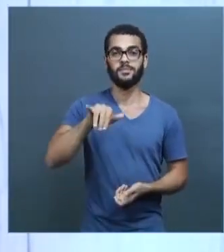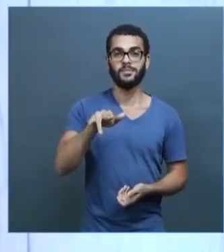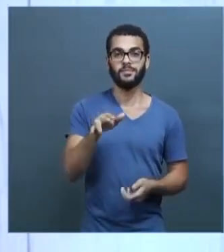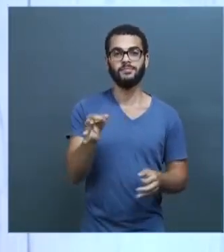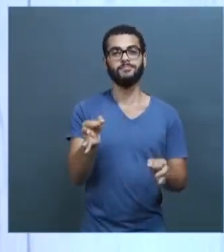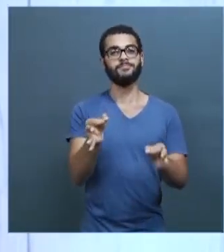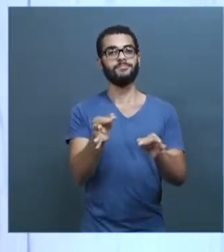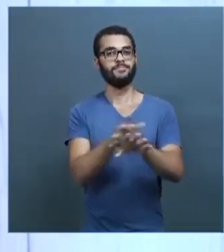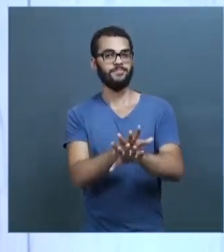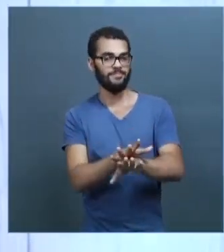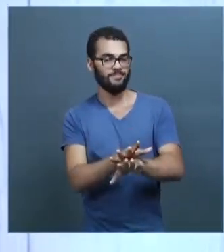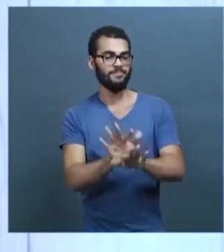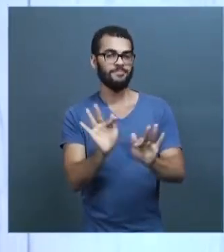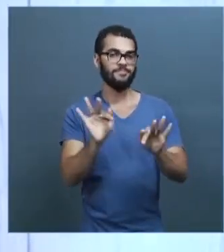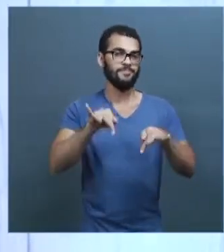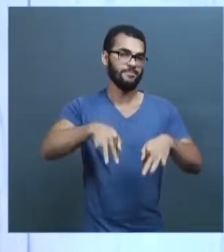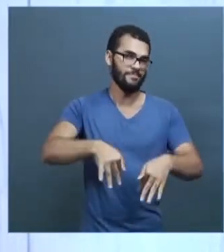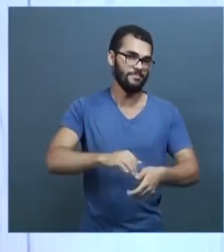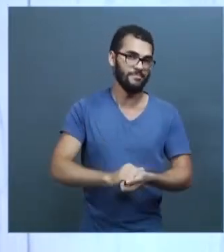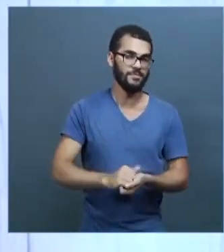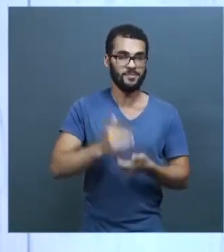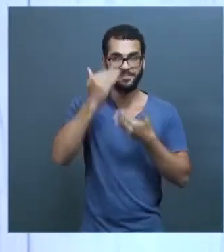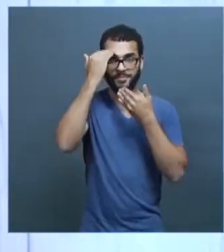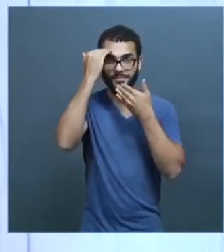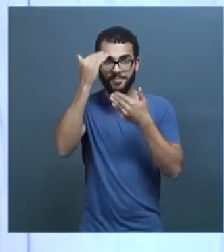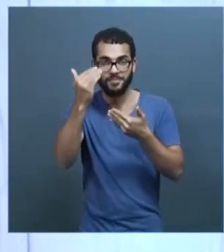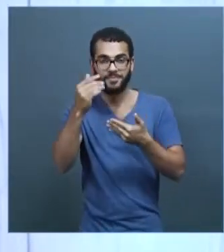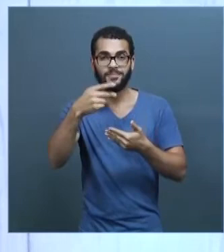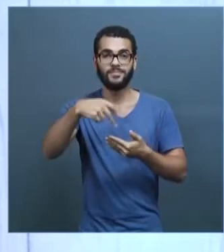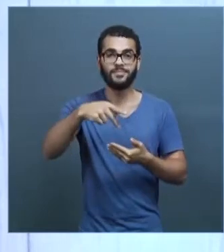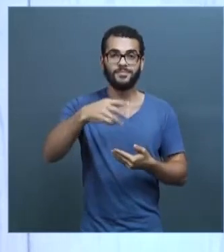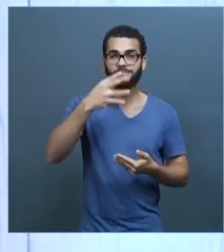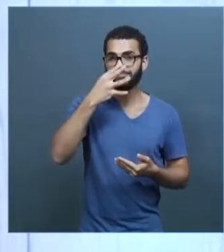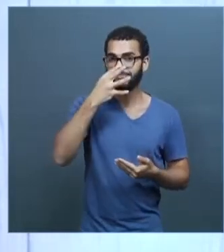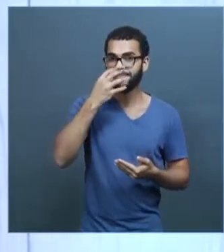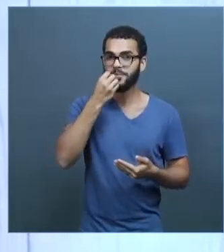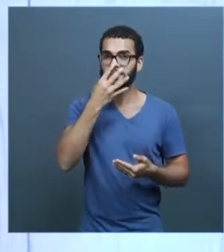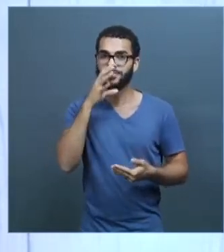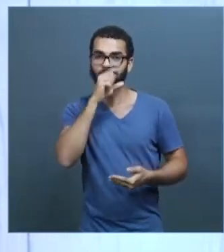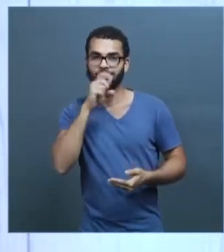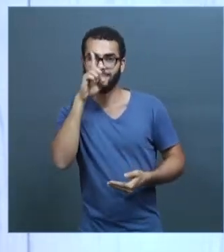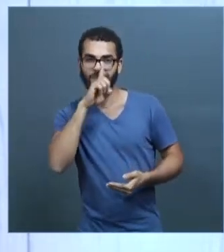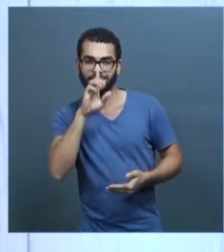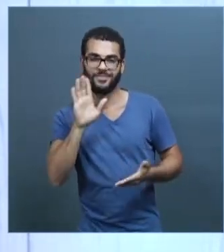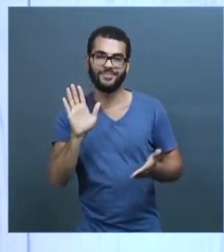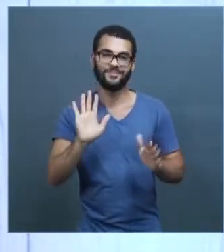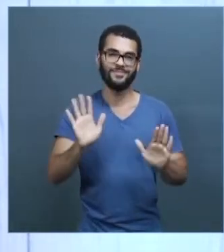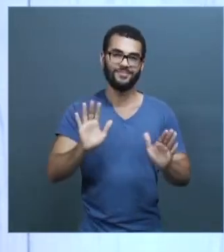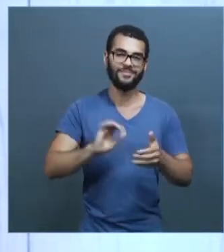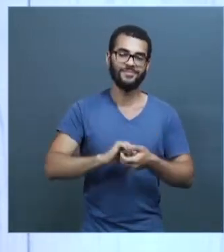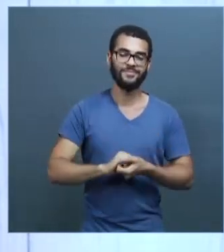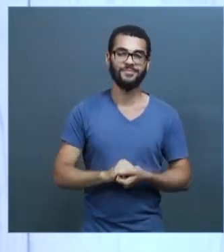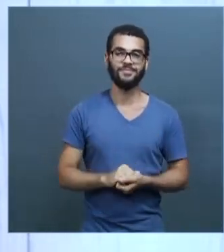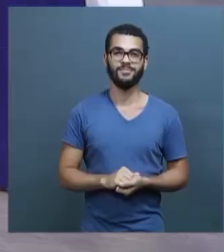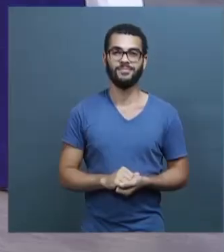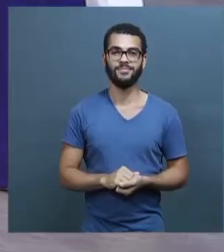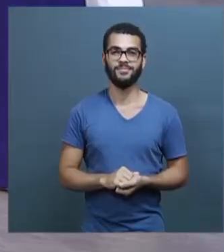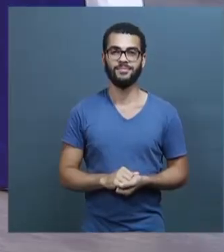por aqui. Obrigada pela sua audiência. Tenha um excelente fim de semana. E eu te espero na segunda. Tchau.